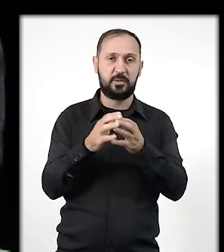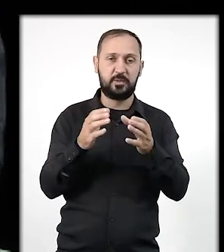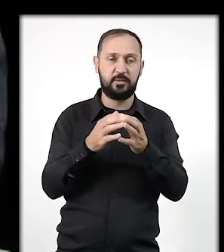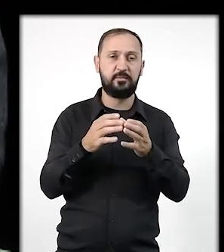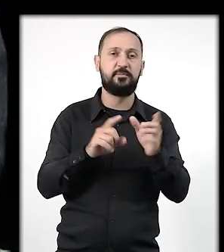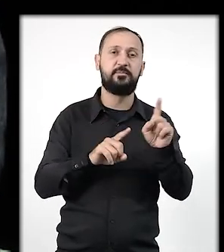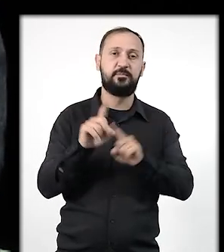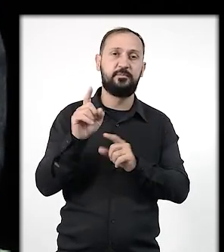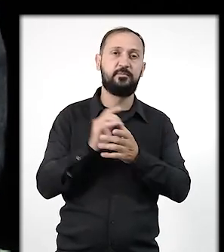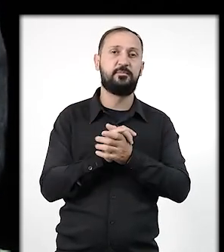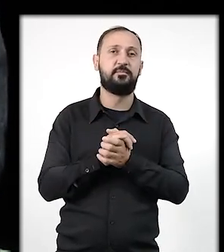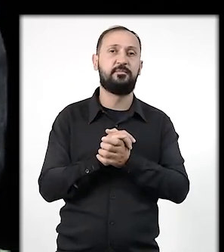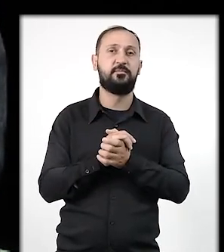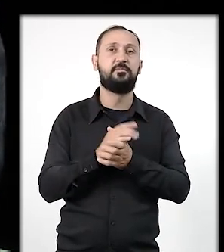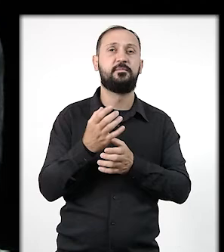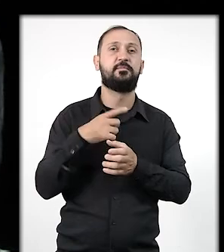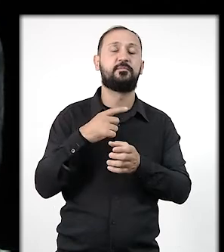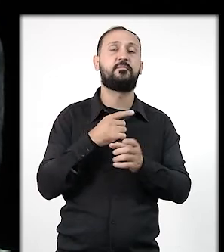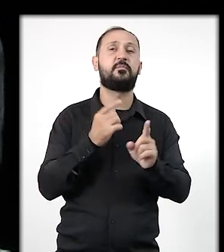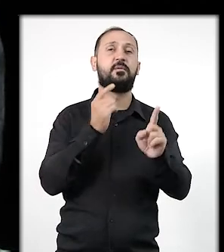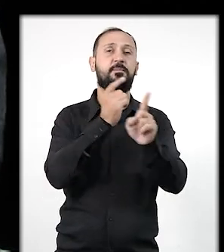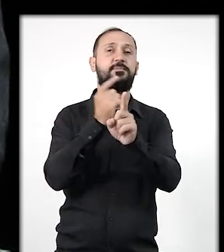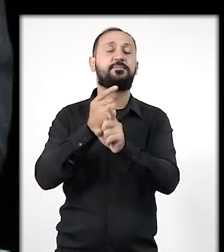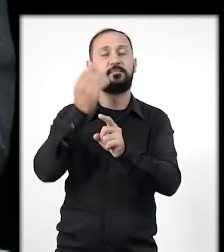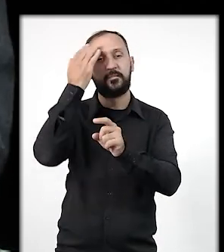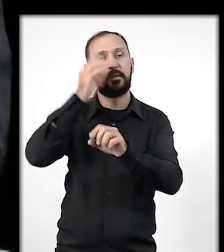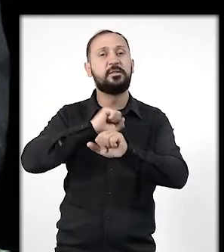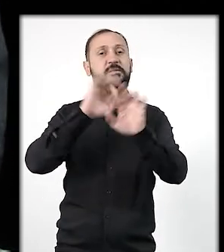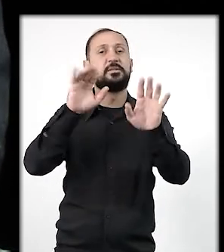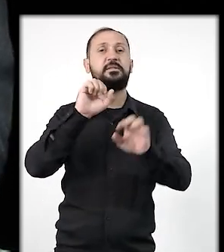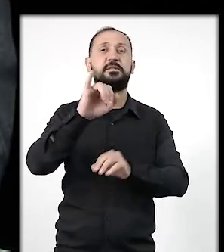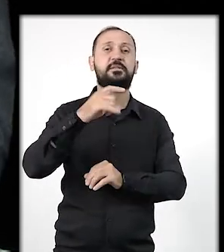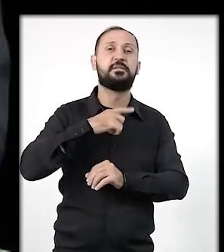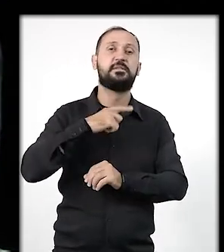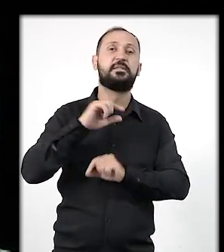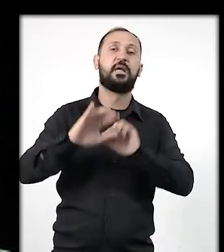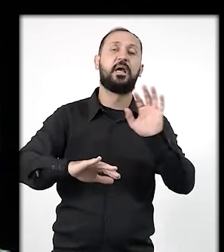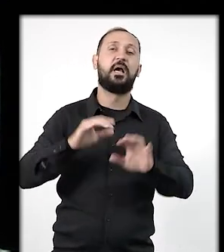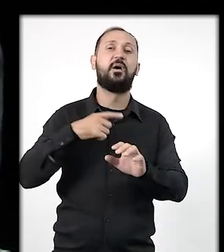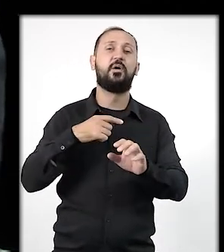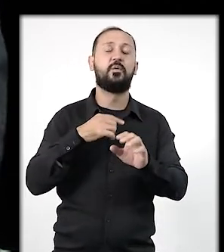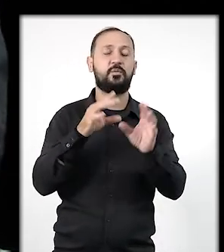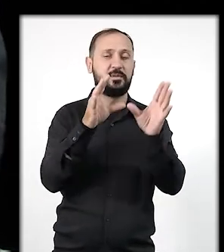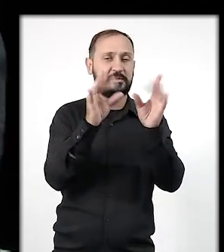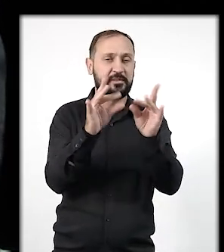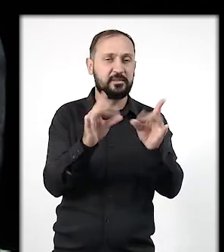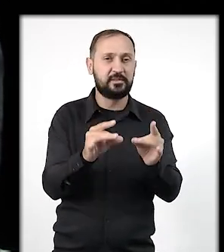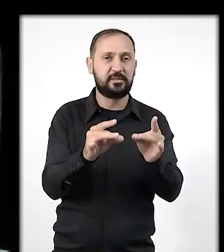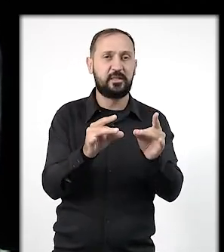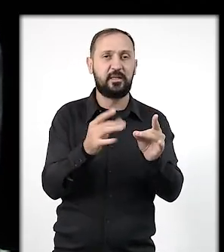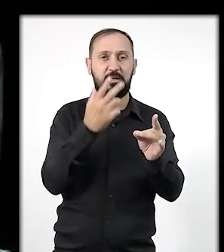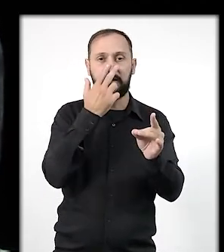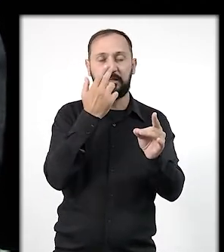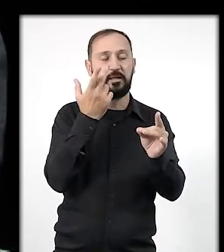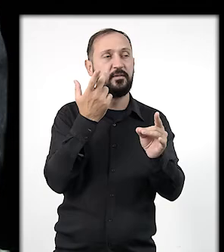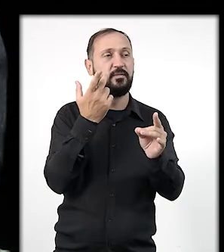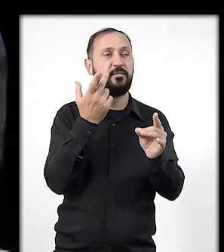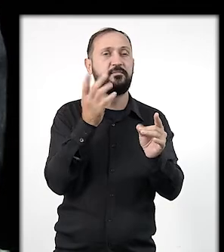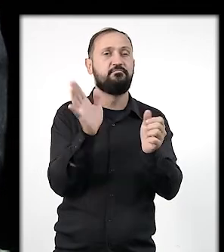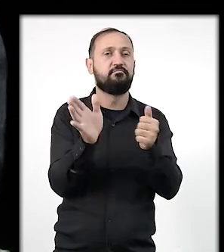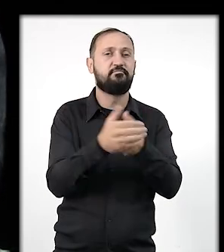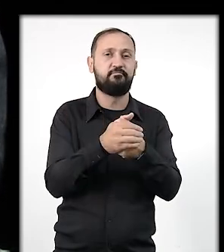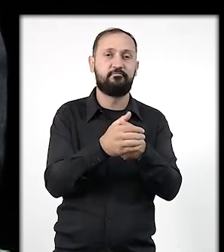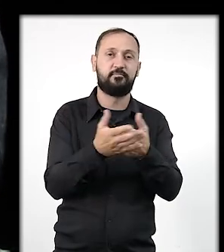amostra e procurarem compreender se existem pormenores que ficaram, né, apagados nesse